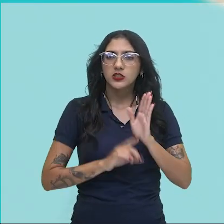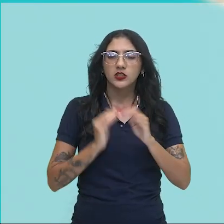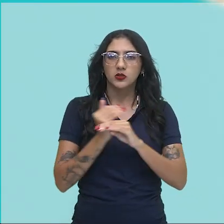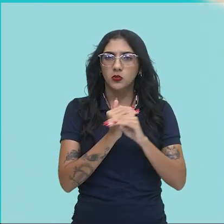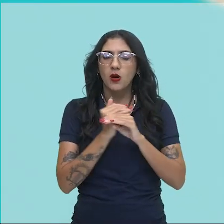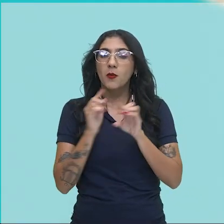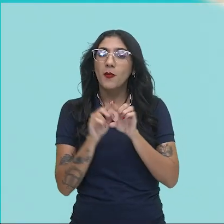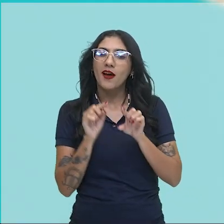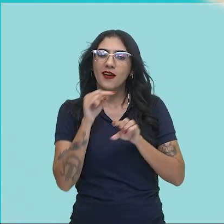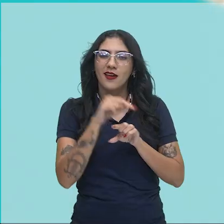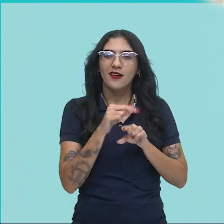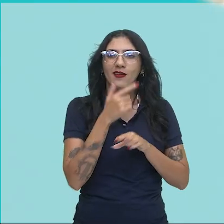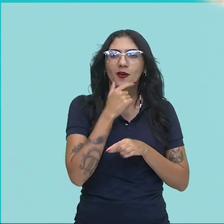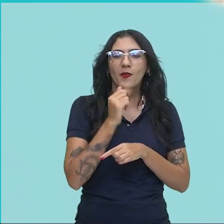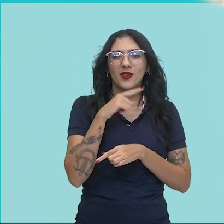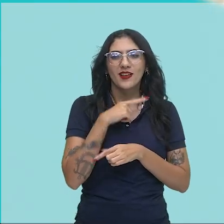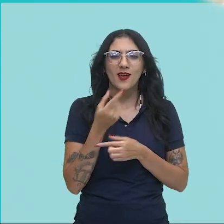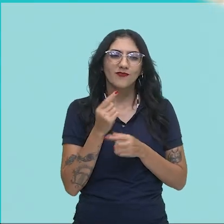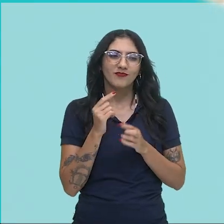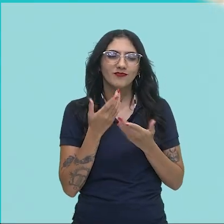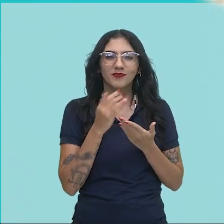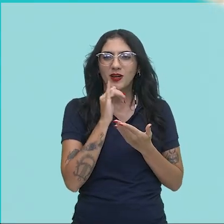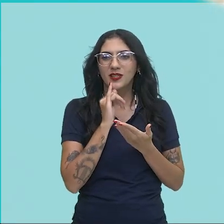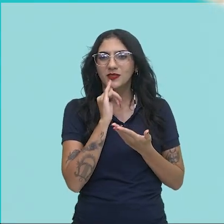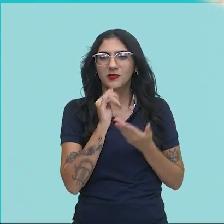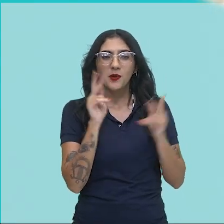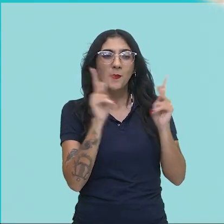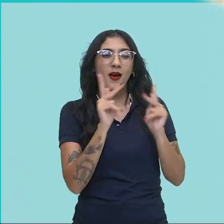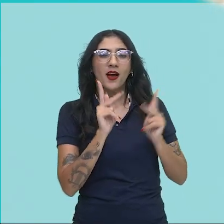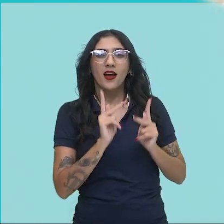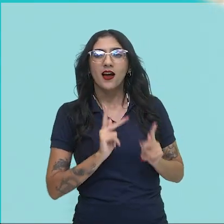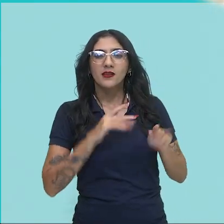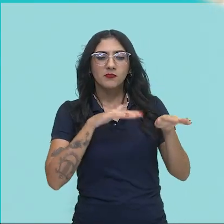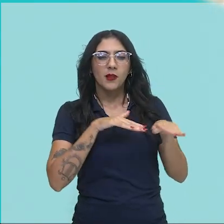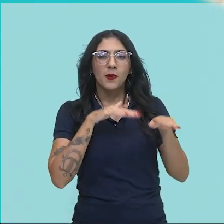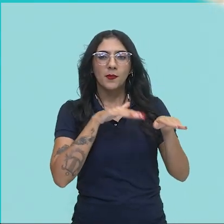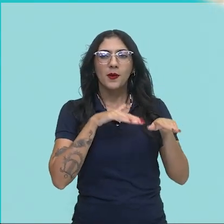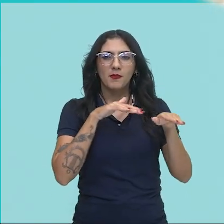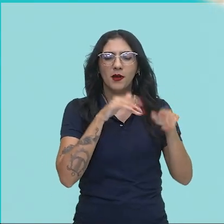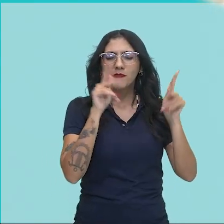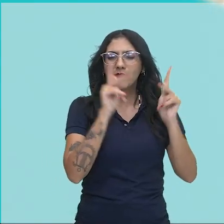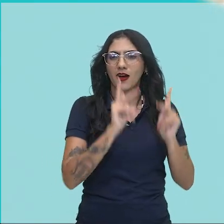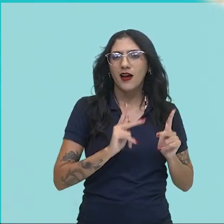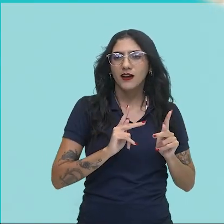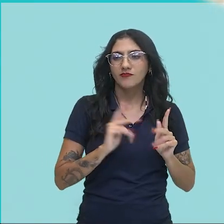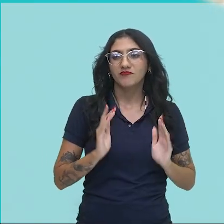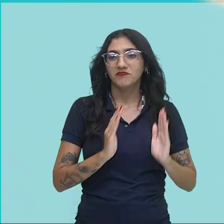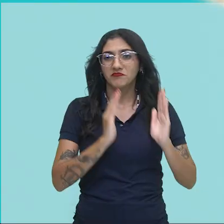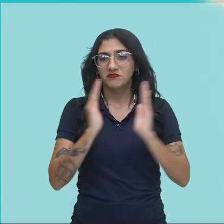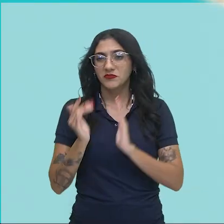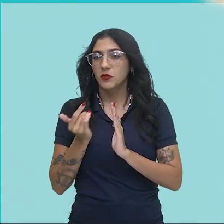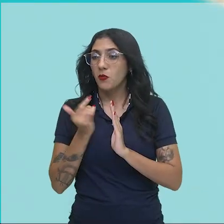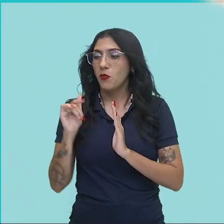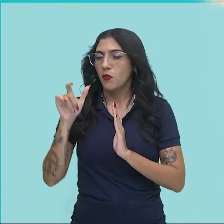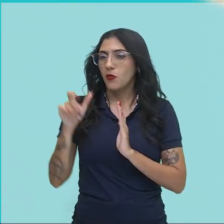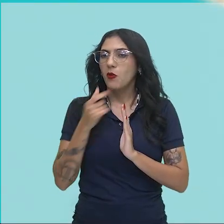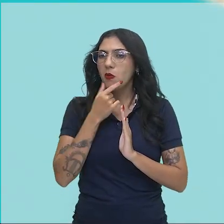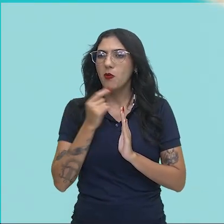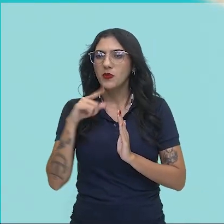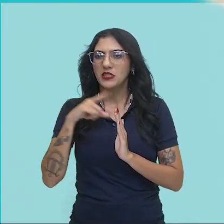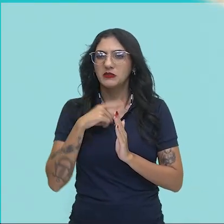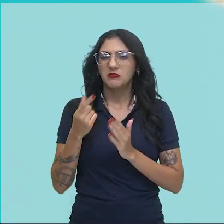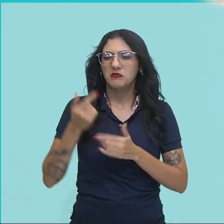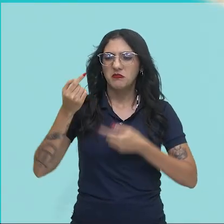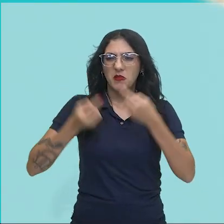era mais pacificador, né? Ele fazia passeatas. Já Malcolm X, não. Malcolm X era da